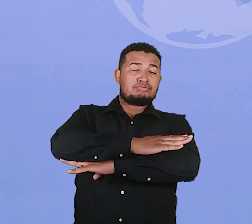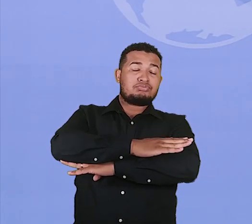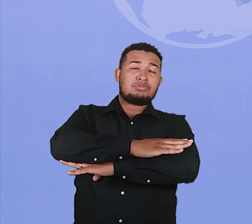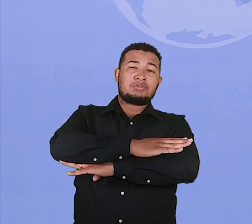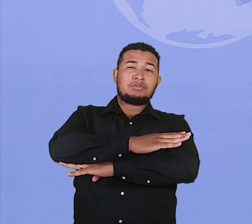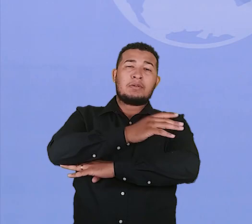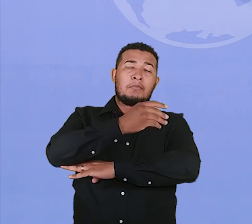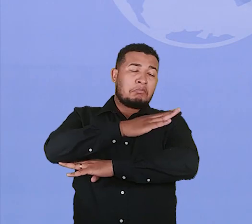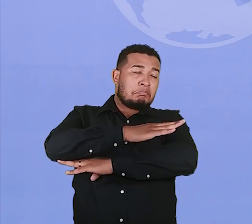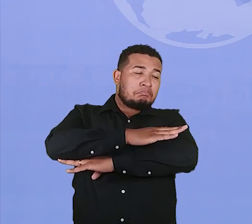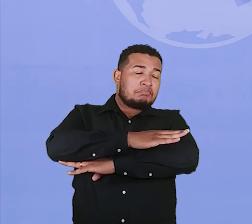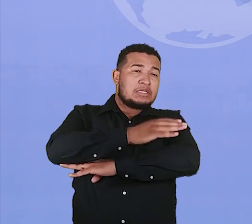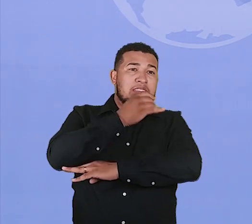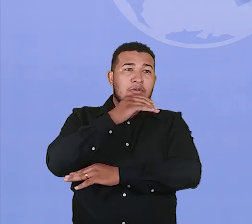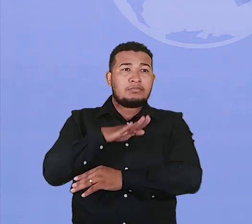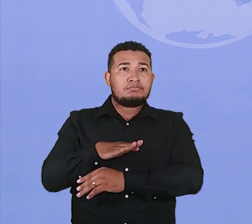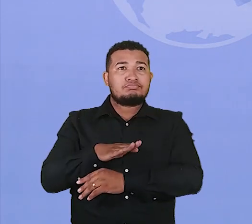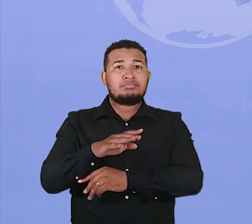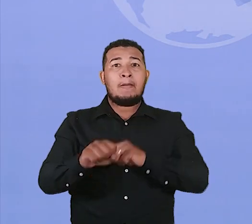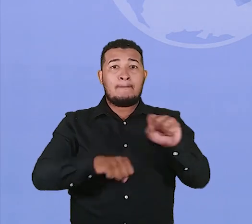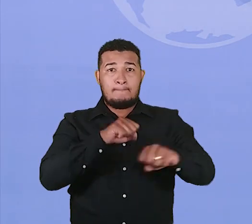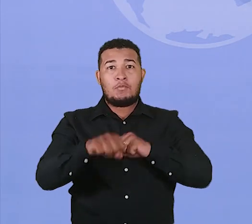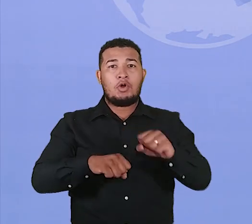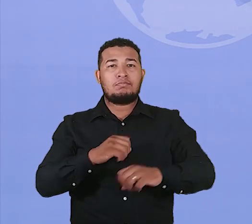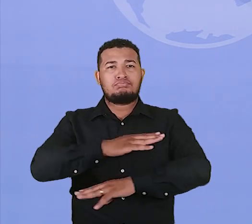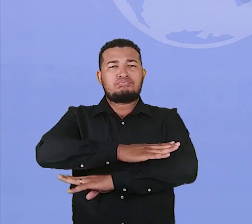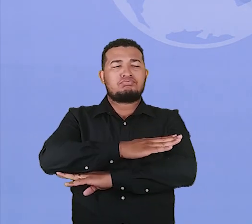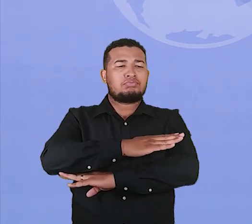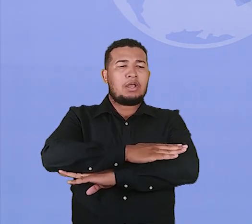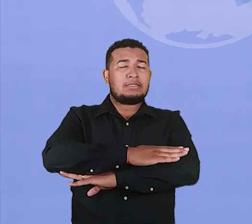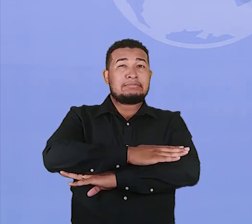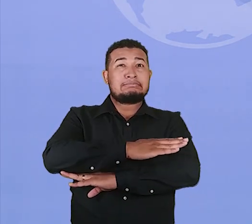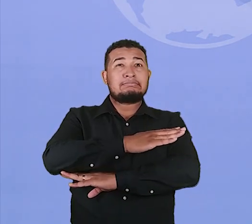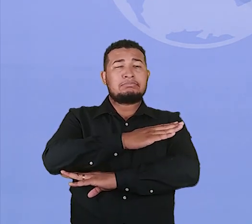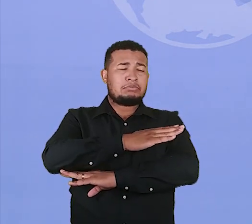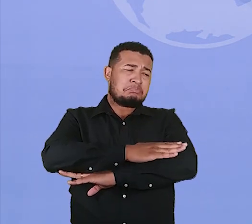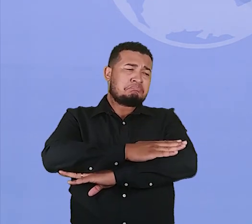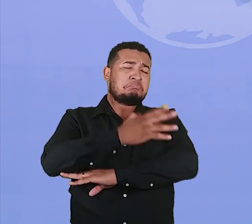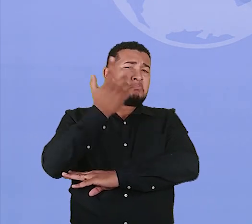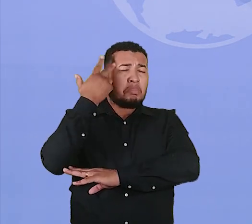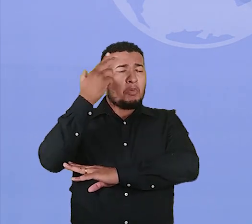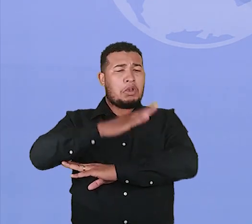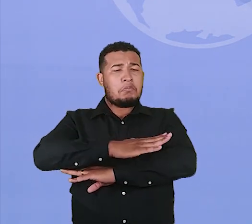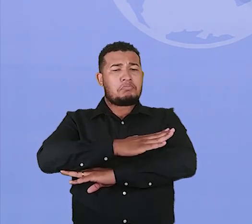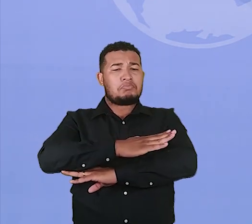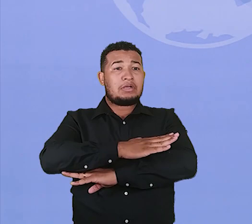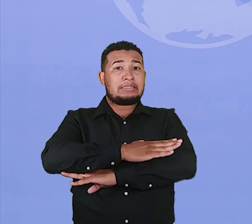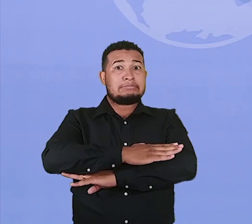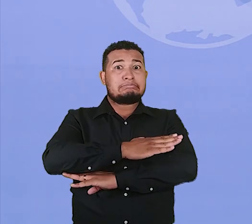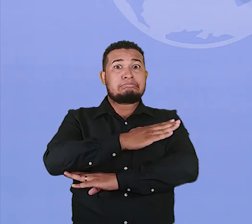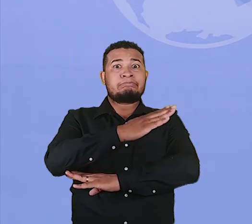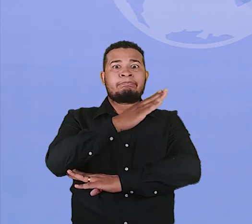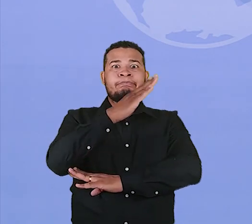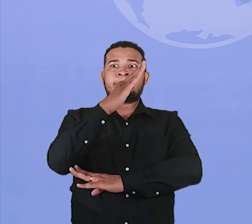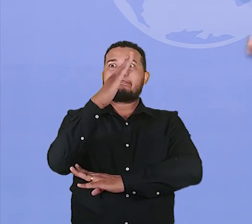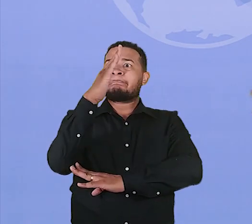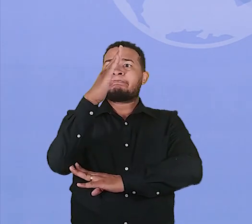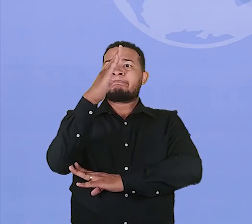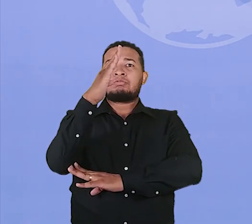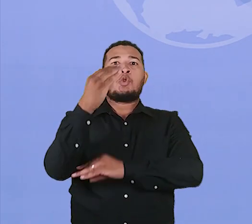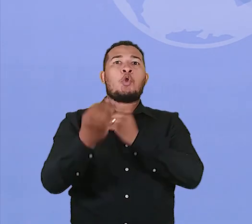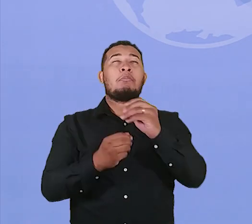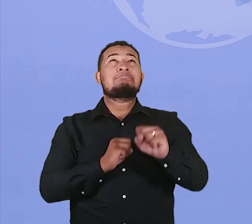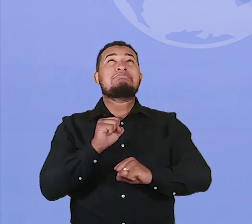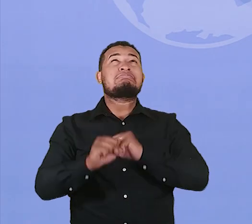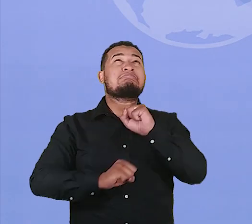demais às vezes você faz subir um morro de bicicleta não morreu assim não era uma gente tem nada de boa né agora se for muito